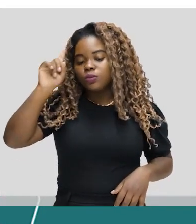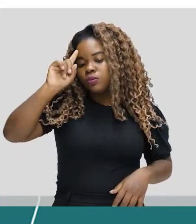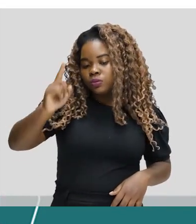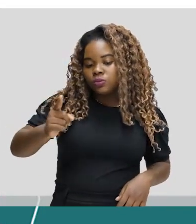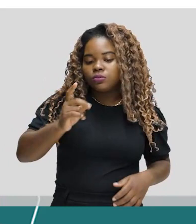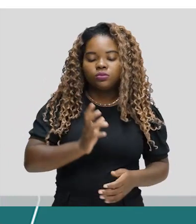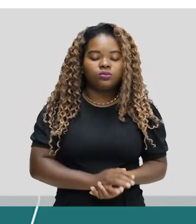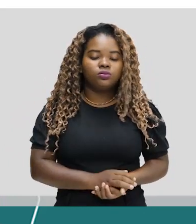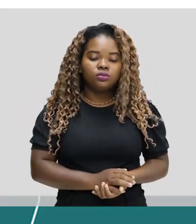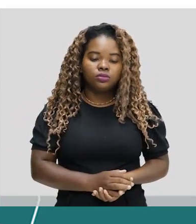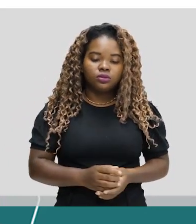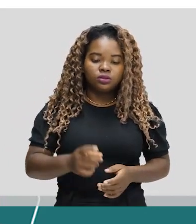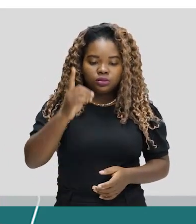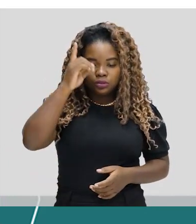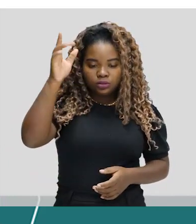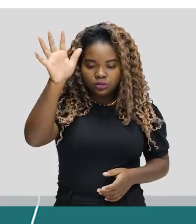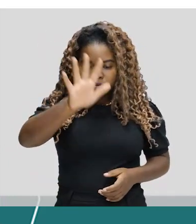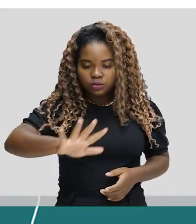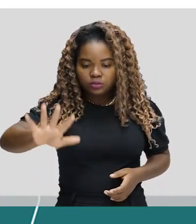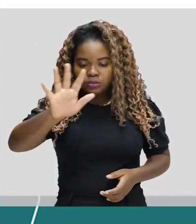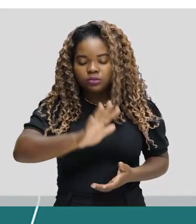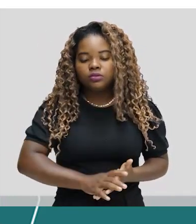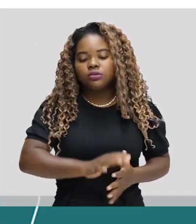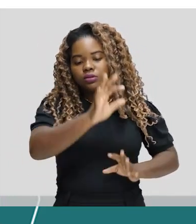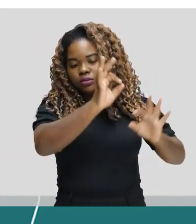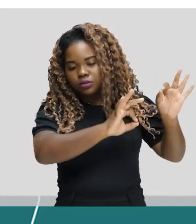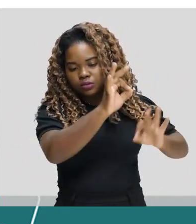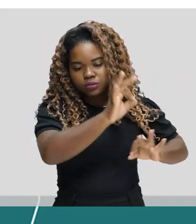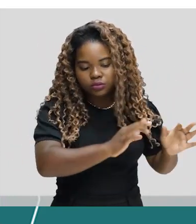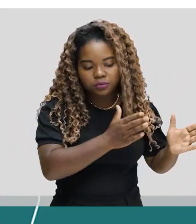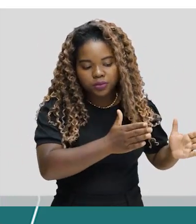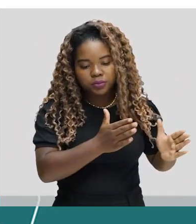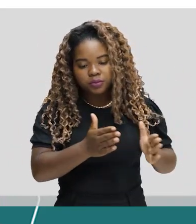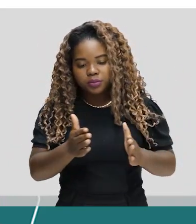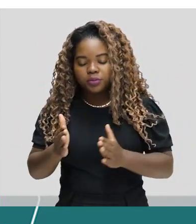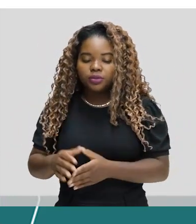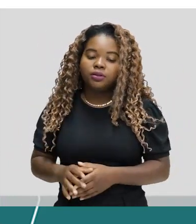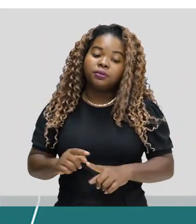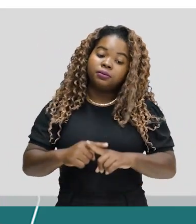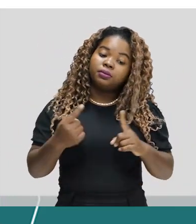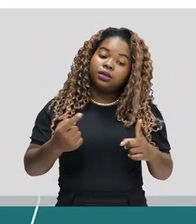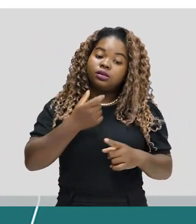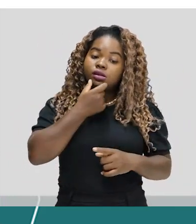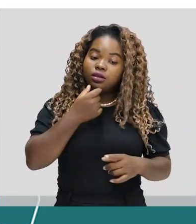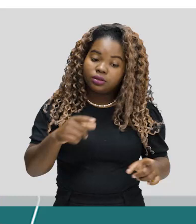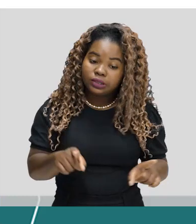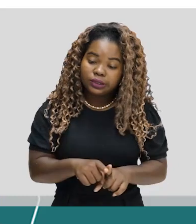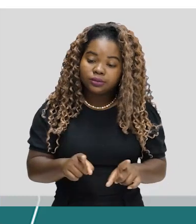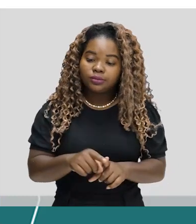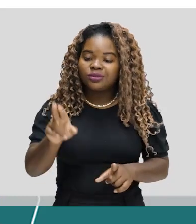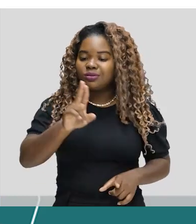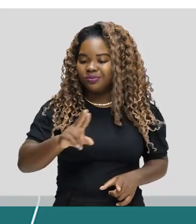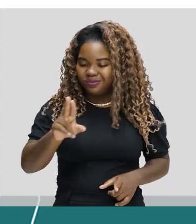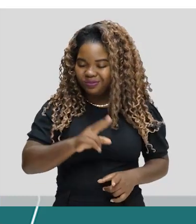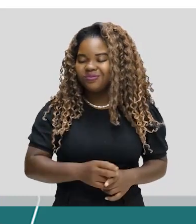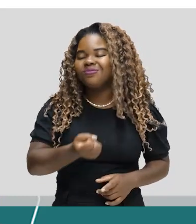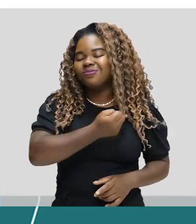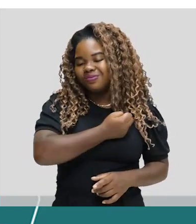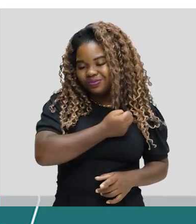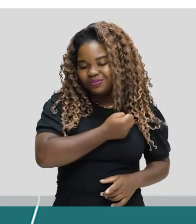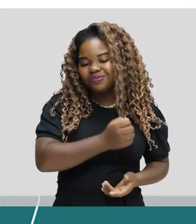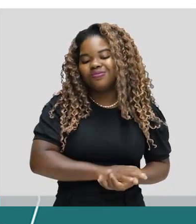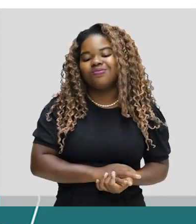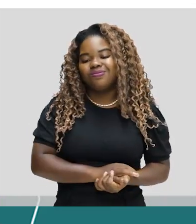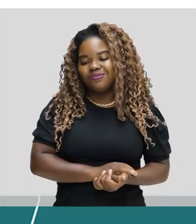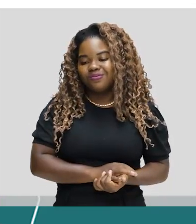a ideia geral são as ordens ou as sequências, mas olha só, em inglês também se usa os números ordinais